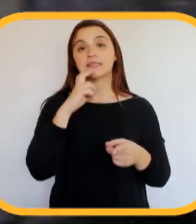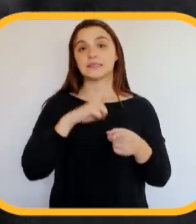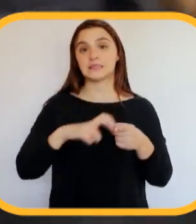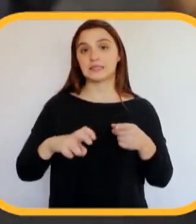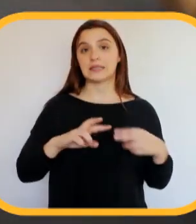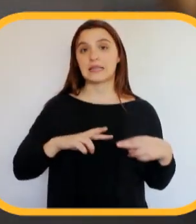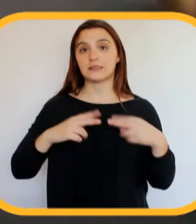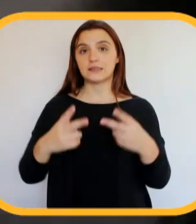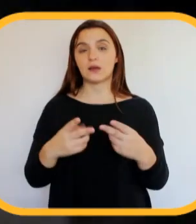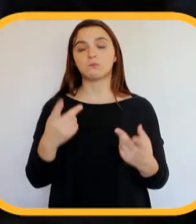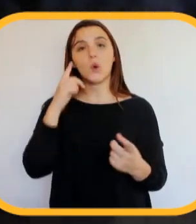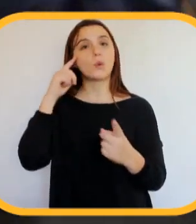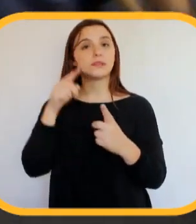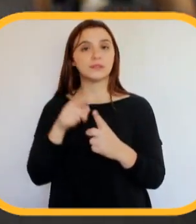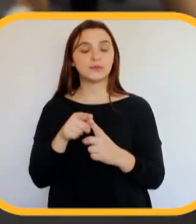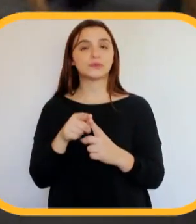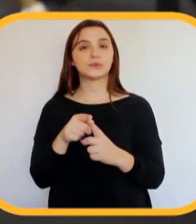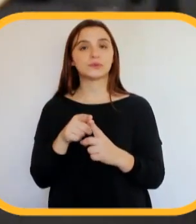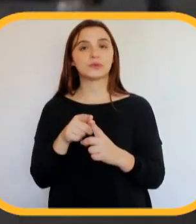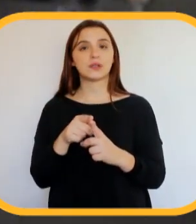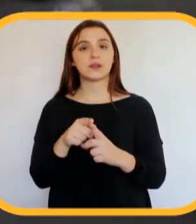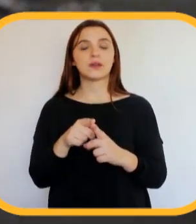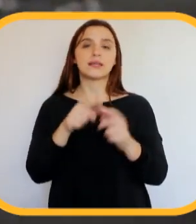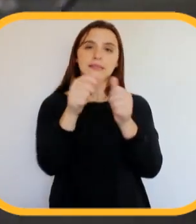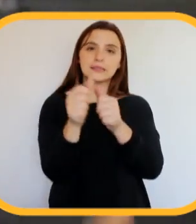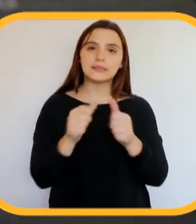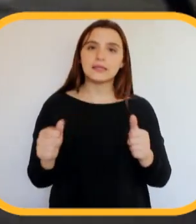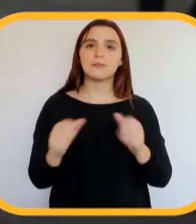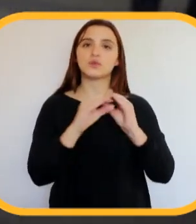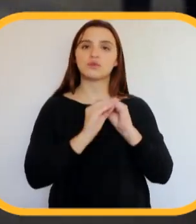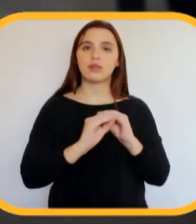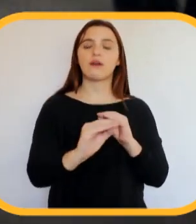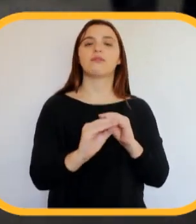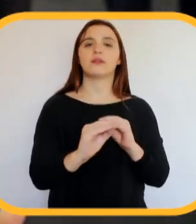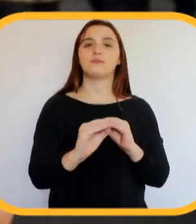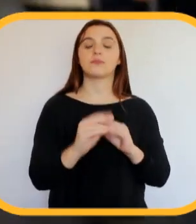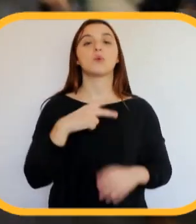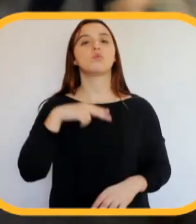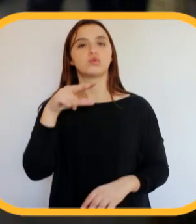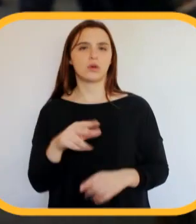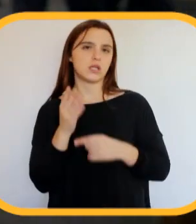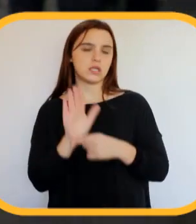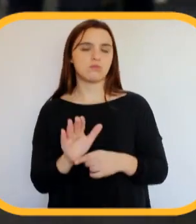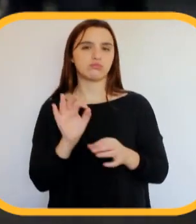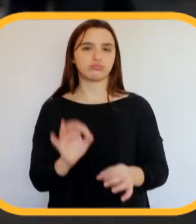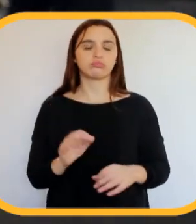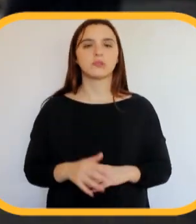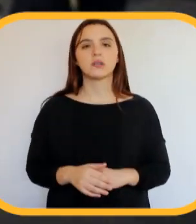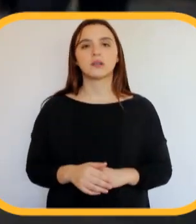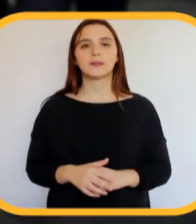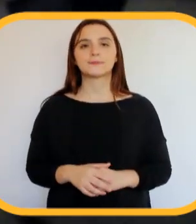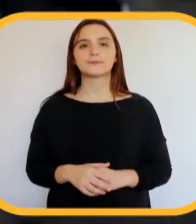transição energética, né, com o objetivo de um sistema mais sustentável, Portugal é um